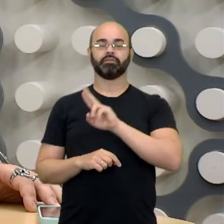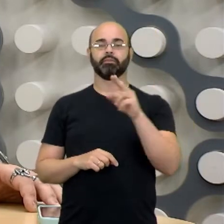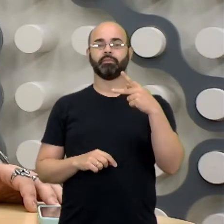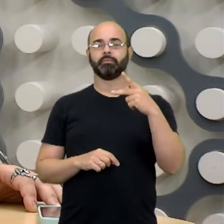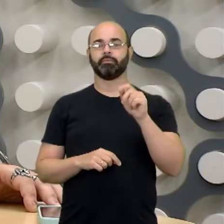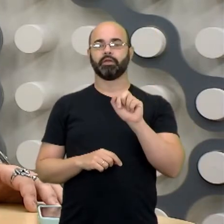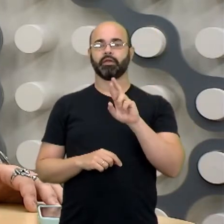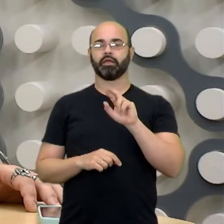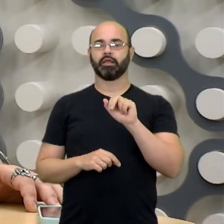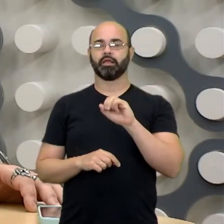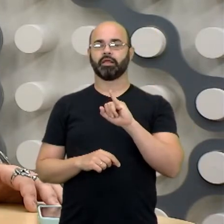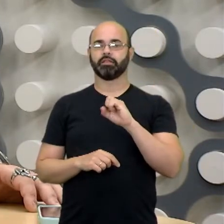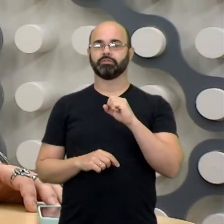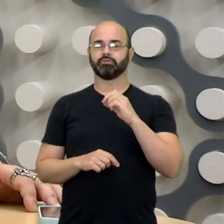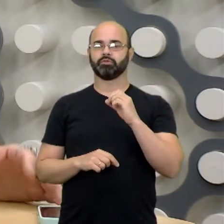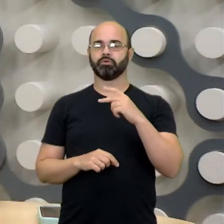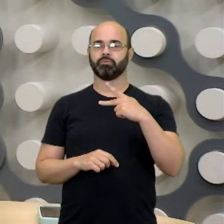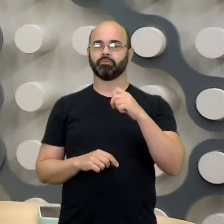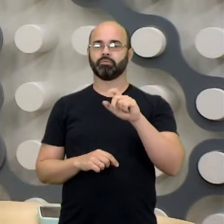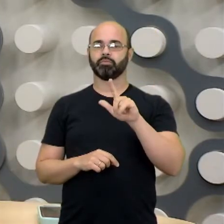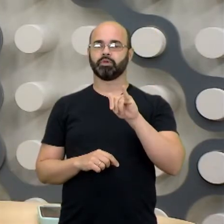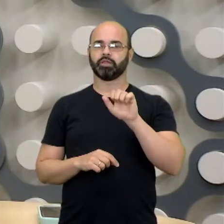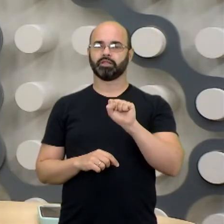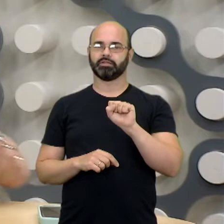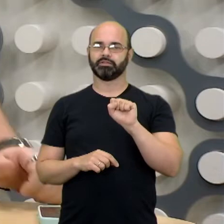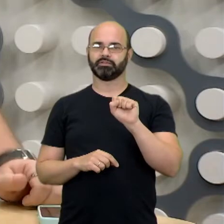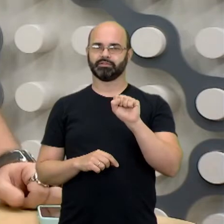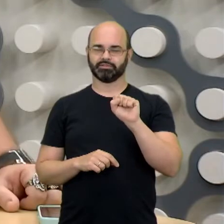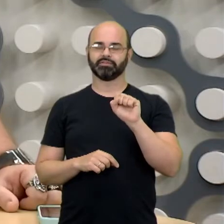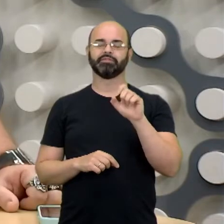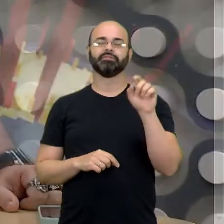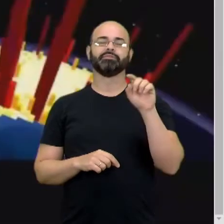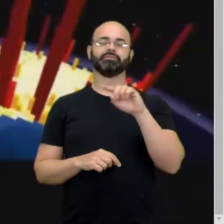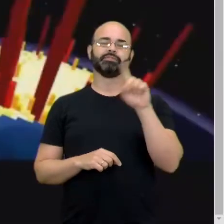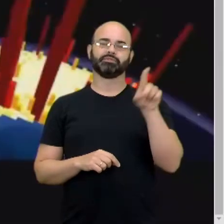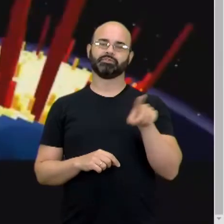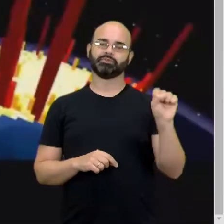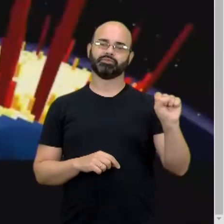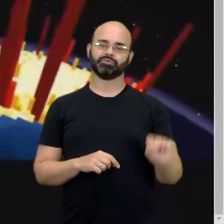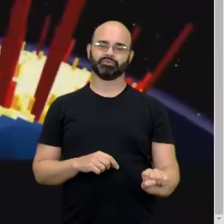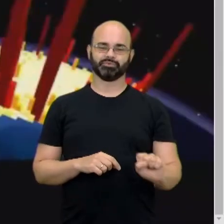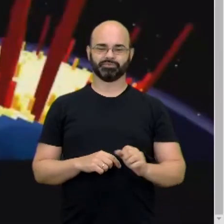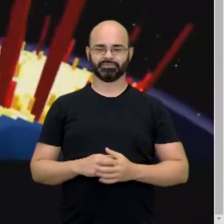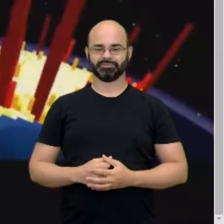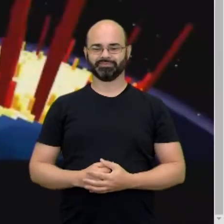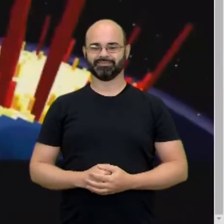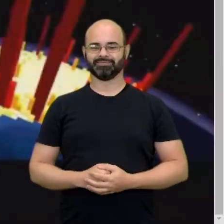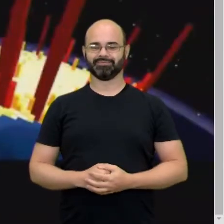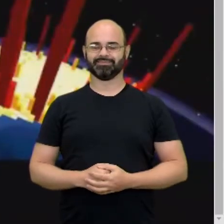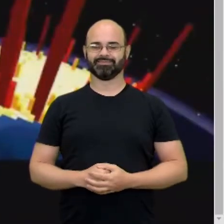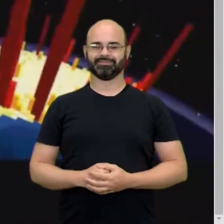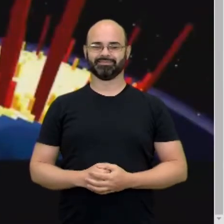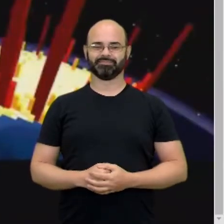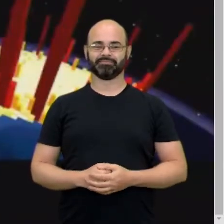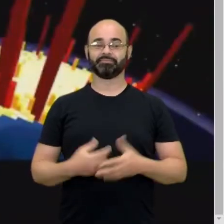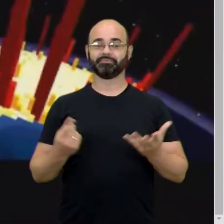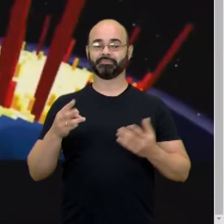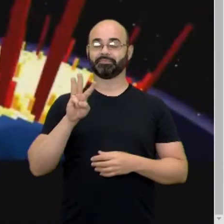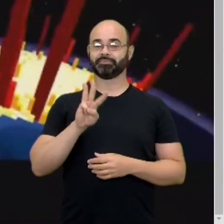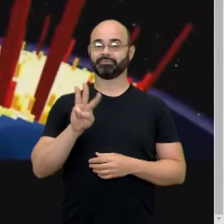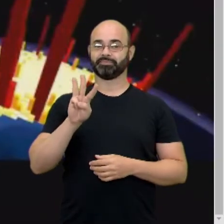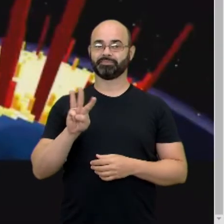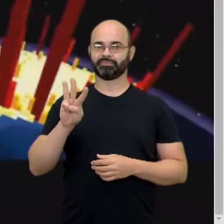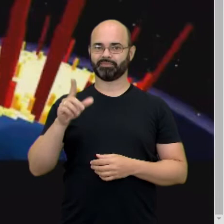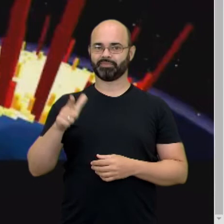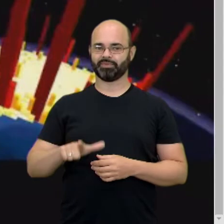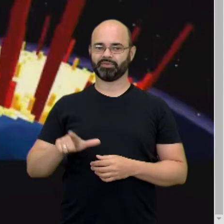né, que fica aqui na Zona Sul, tá certo? Vamos lá te seguir? Agora, ó, estamos lá no site novamente,